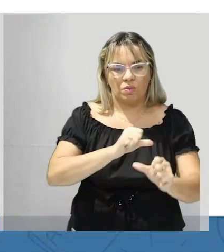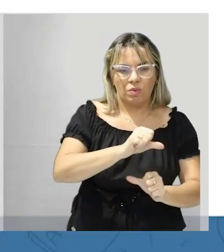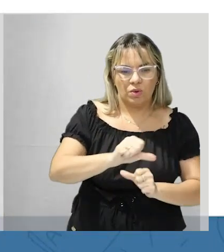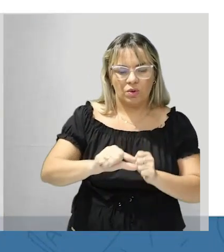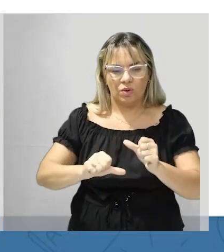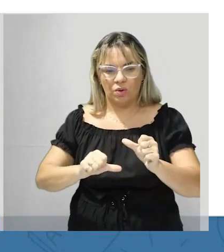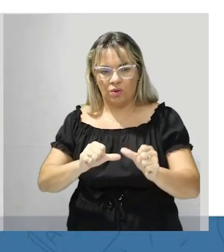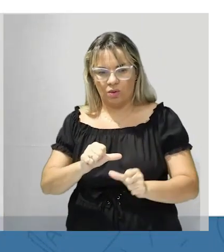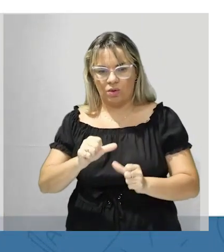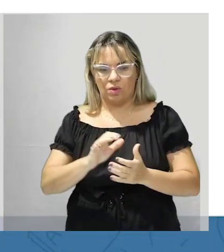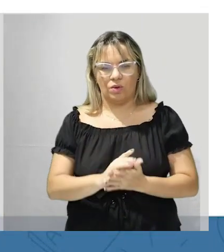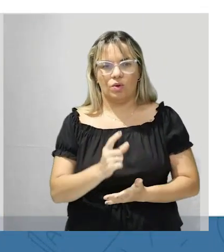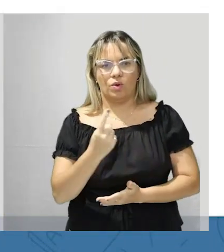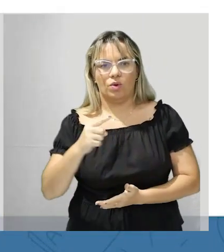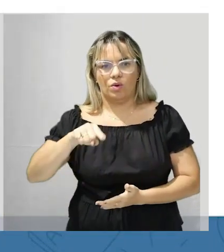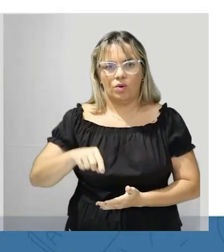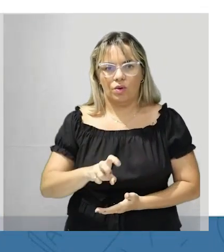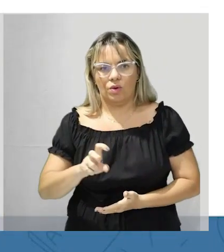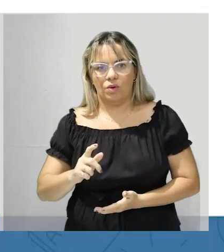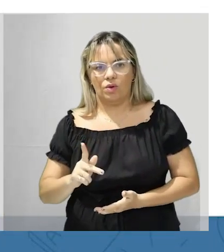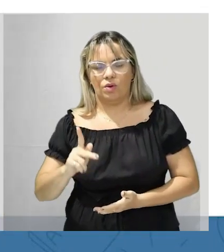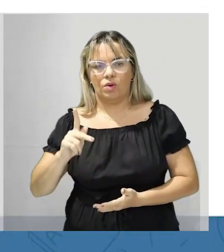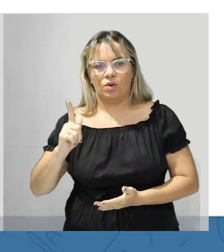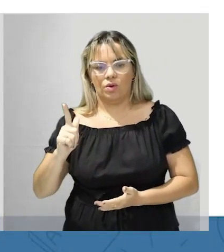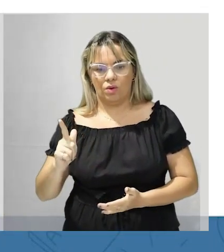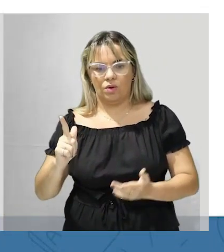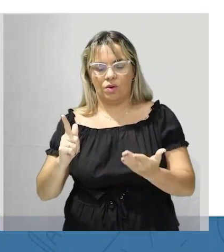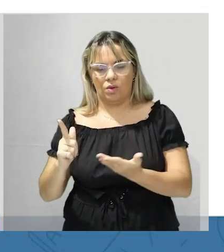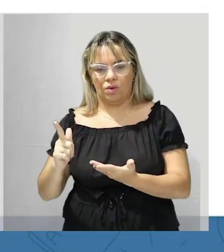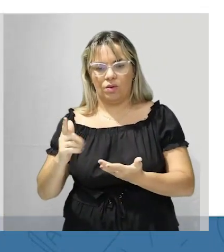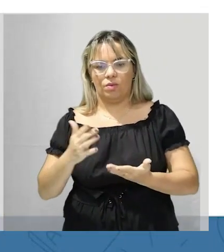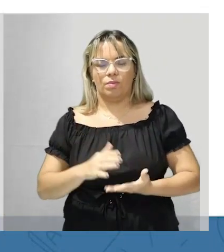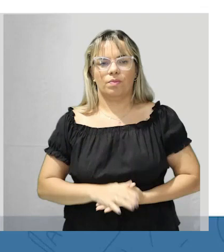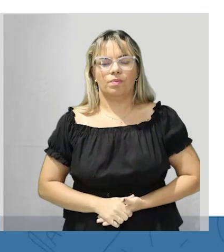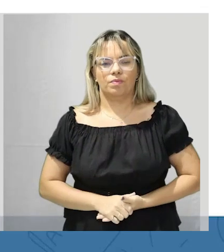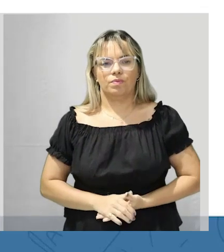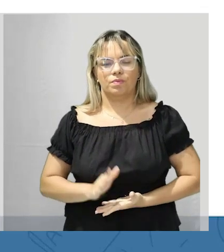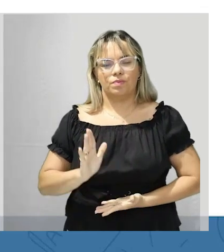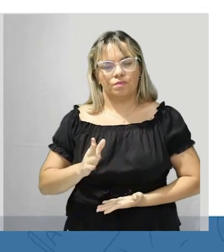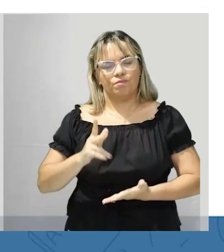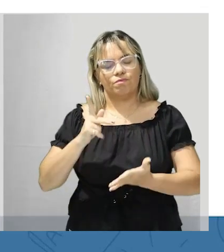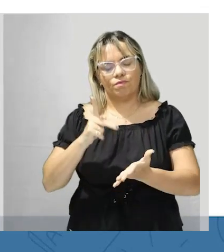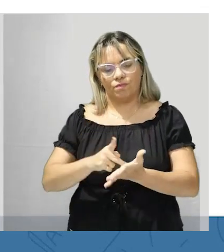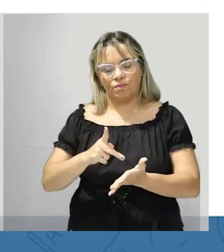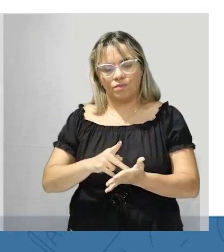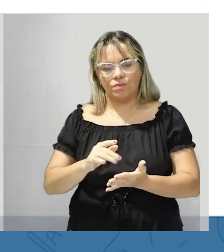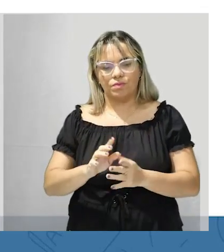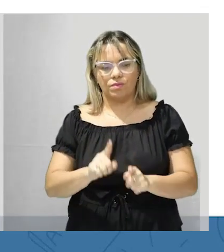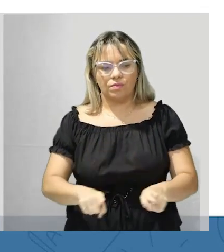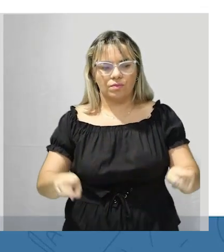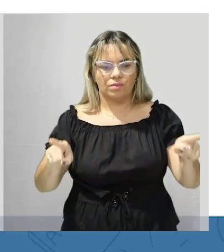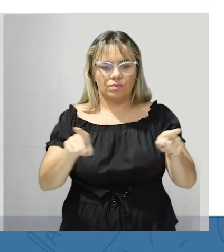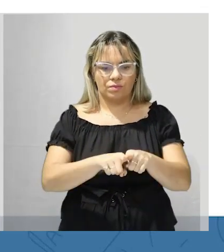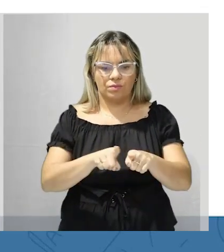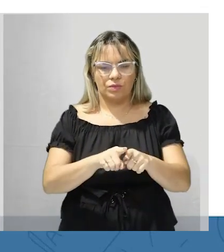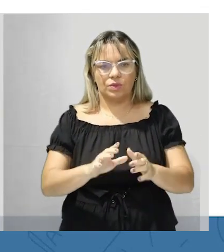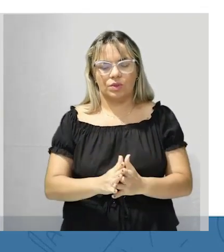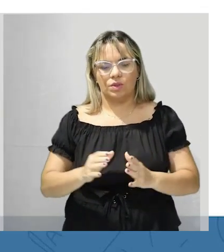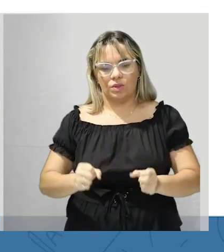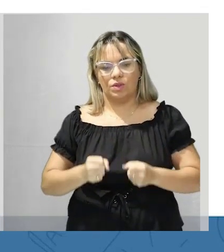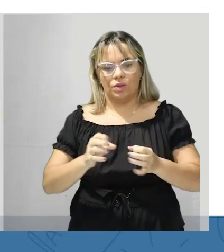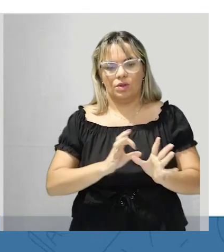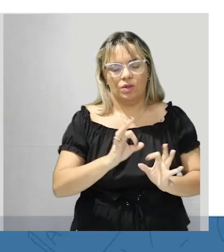padrão já é de 1,5 um e-mail KG né na verdade e aí a gente também já pode